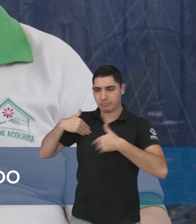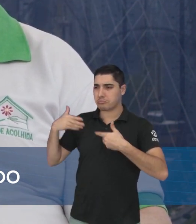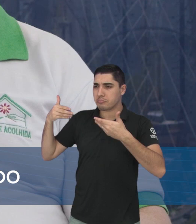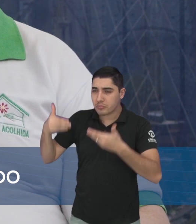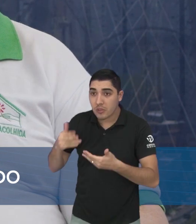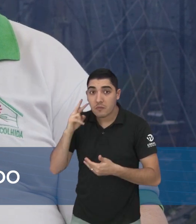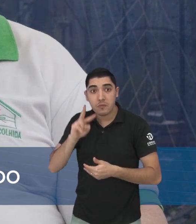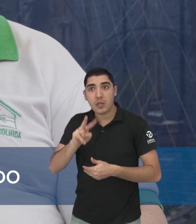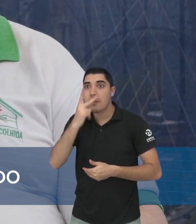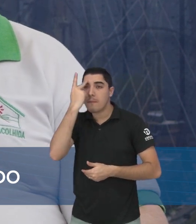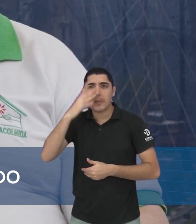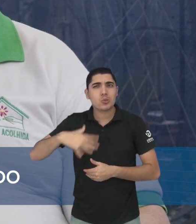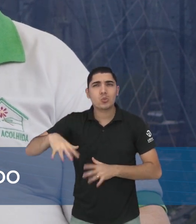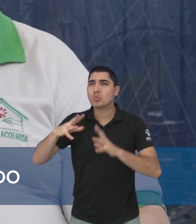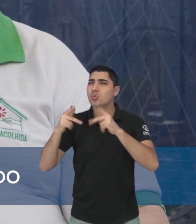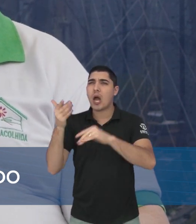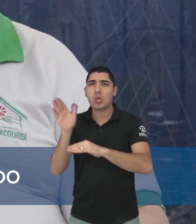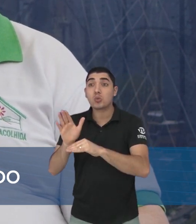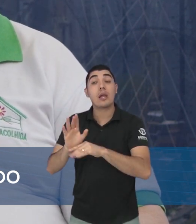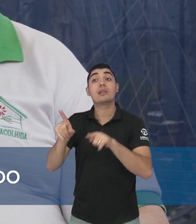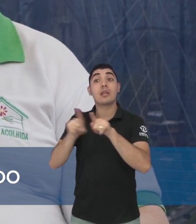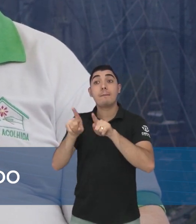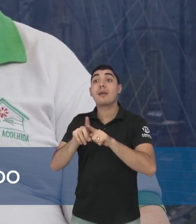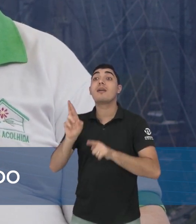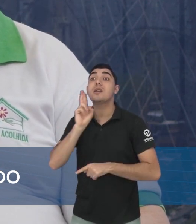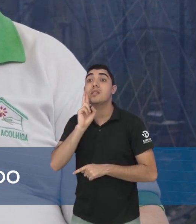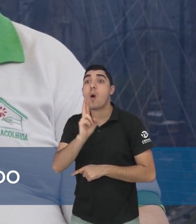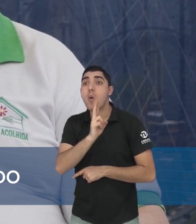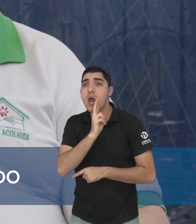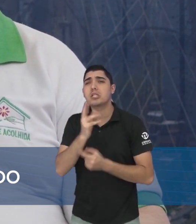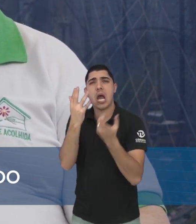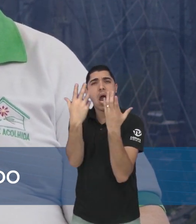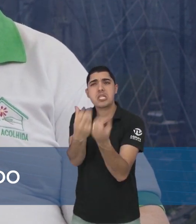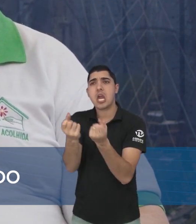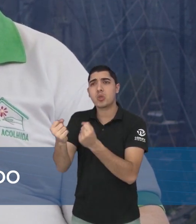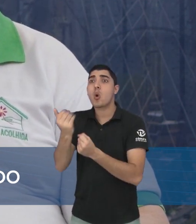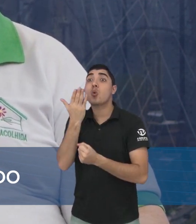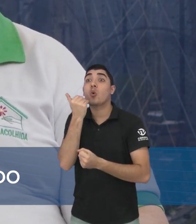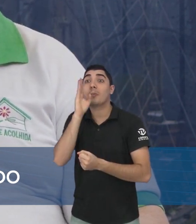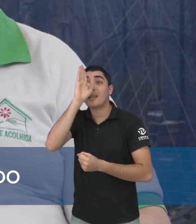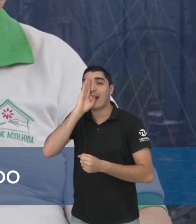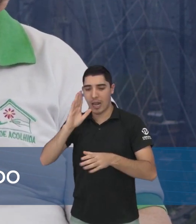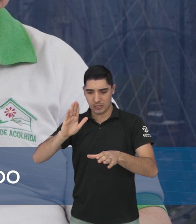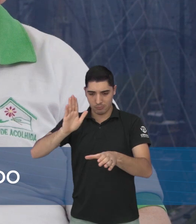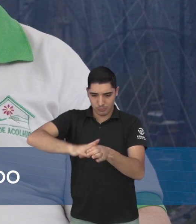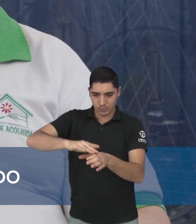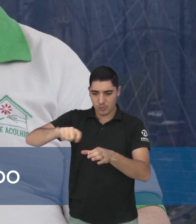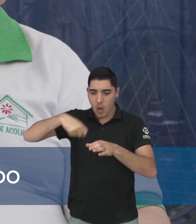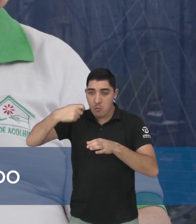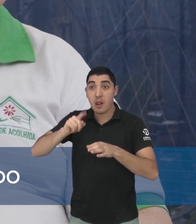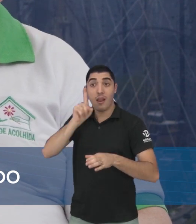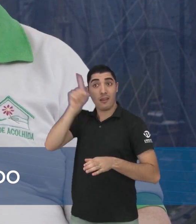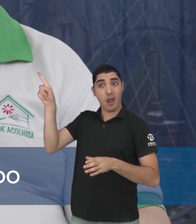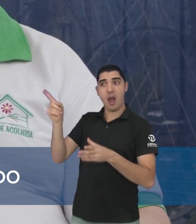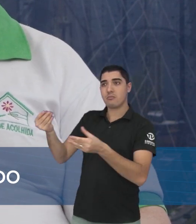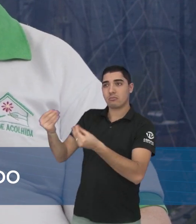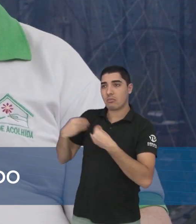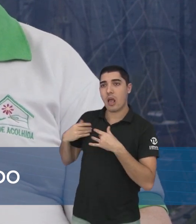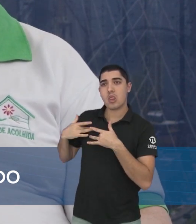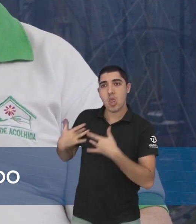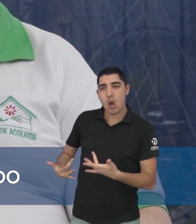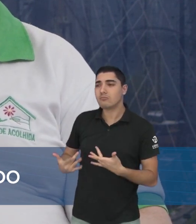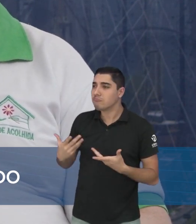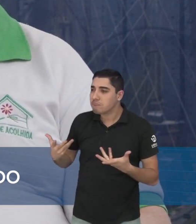movimentação, um restaurante da região mandou os marmitex para a gente, os famosos marmitex para a gente lá, para a gente almoçar.